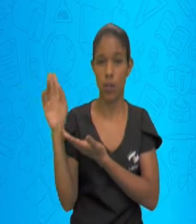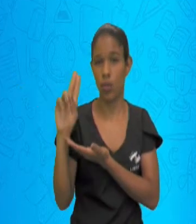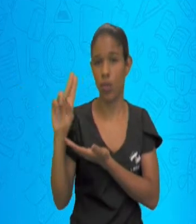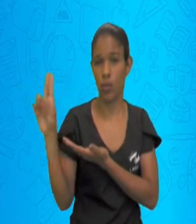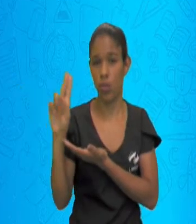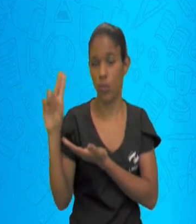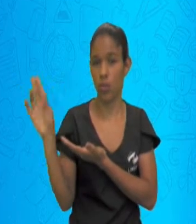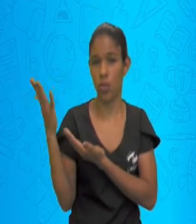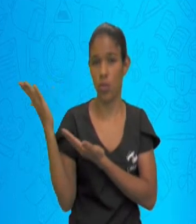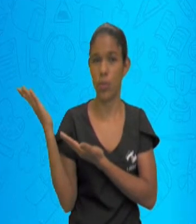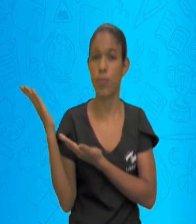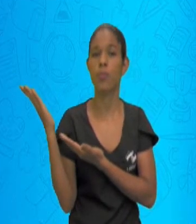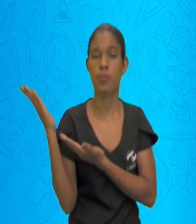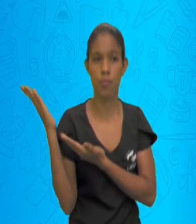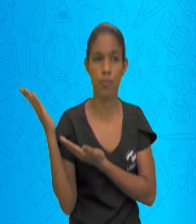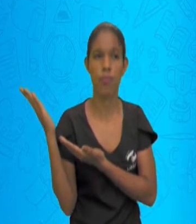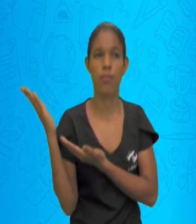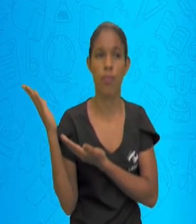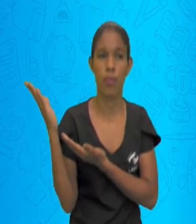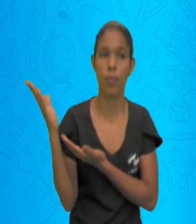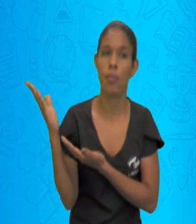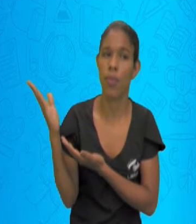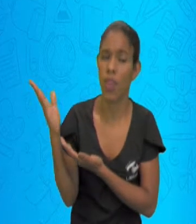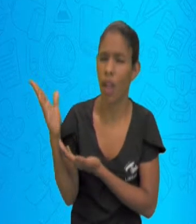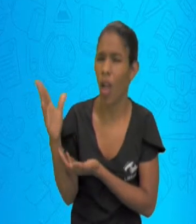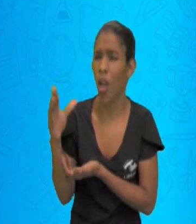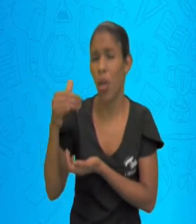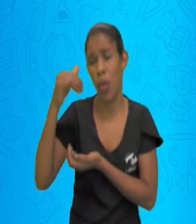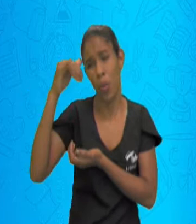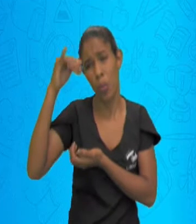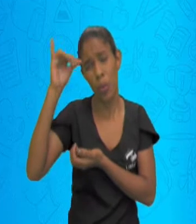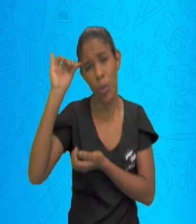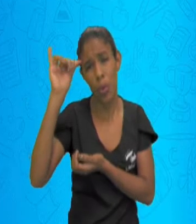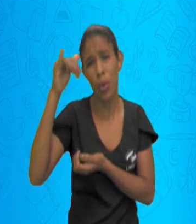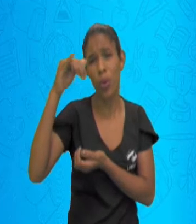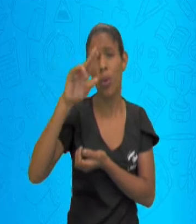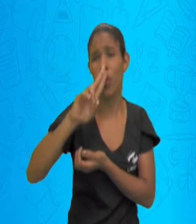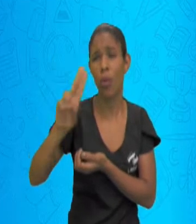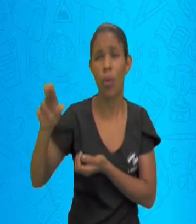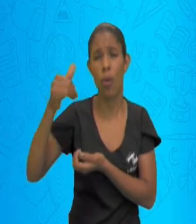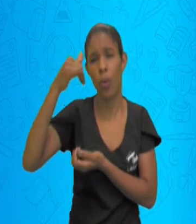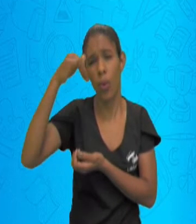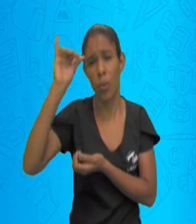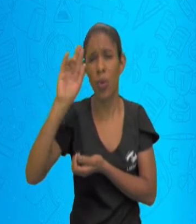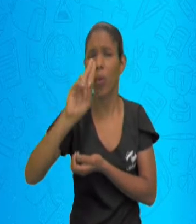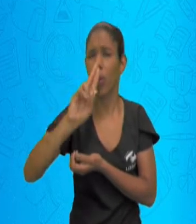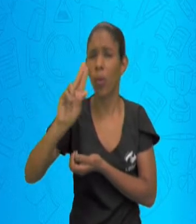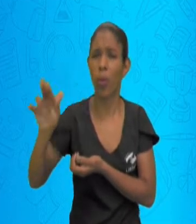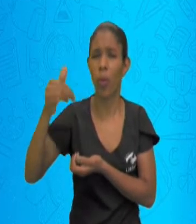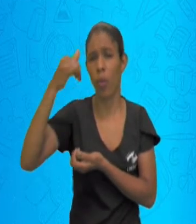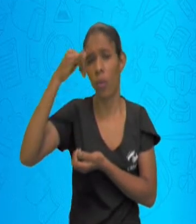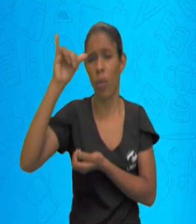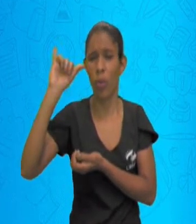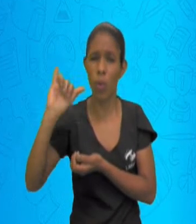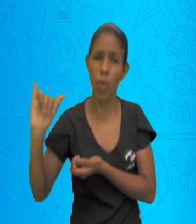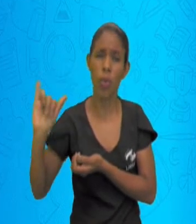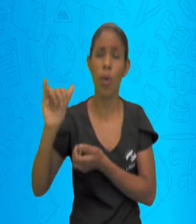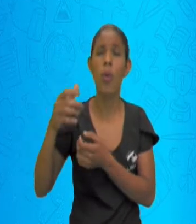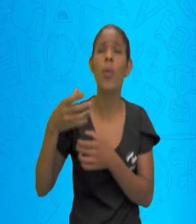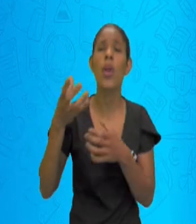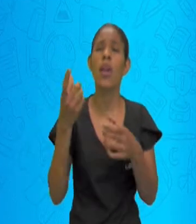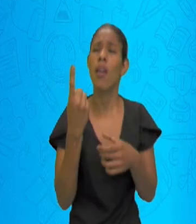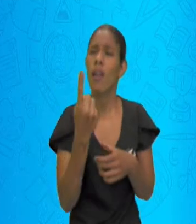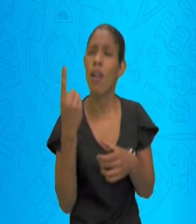Boi no Nordeste, Boi de Mamão em Santa Catarina, Boizinho no Rio Grande do Sul e outros. Os personagens